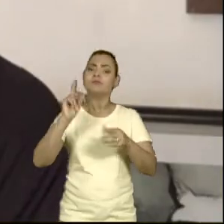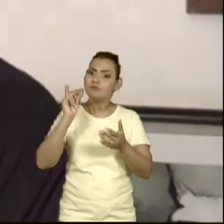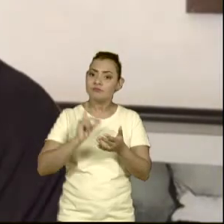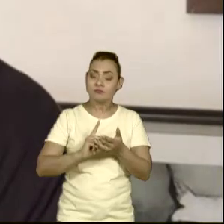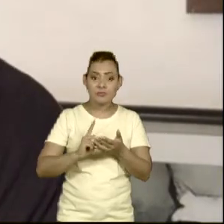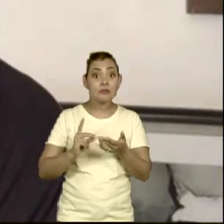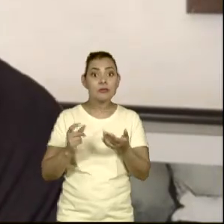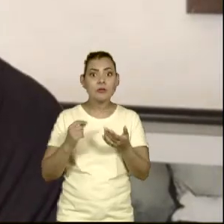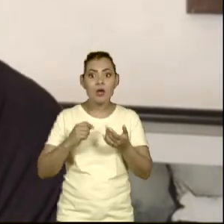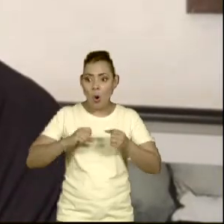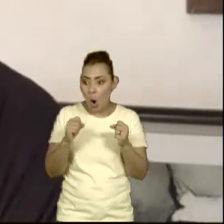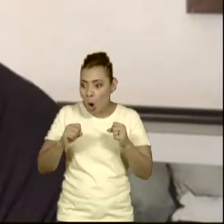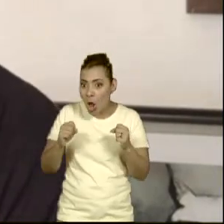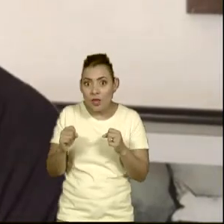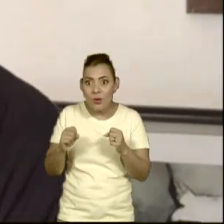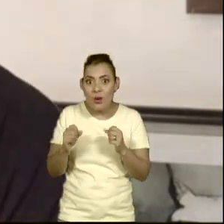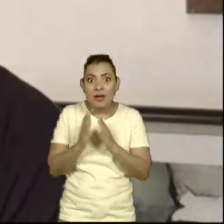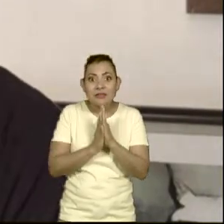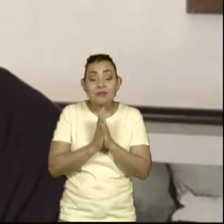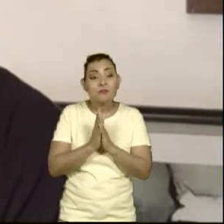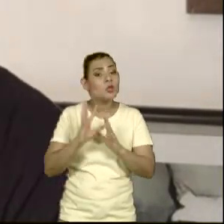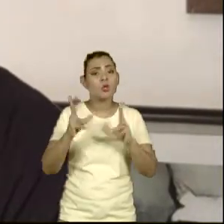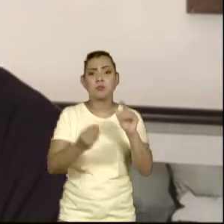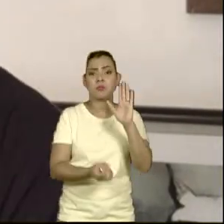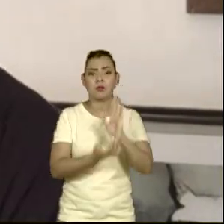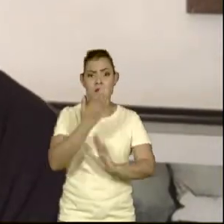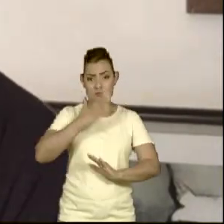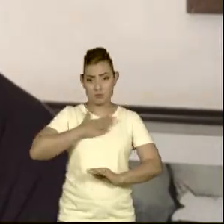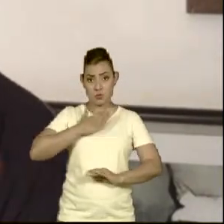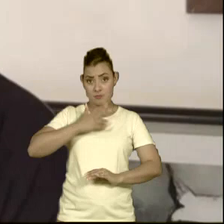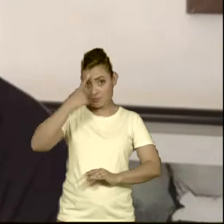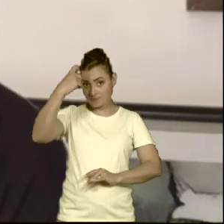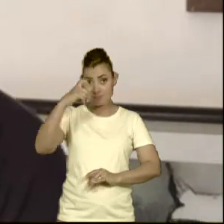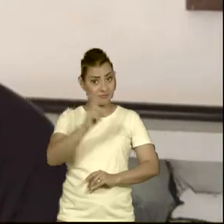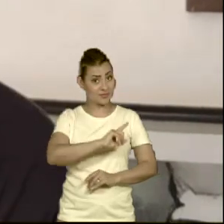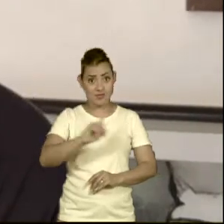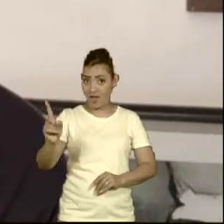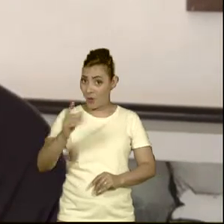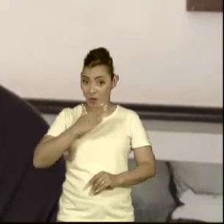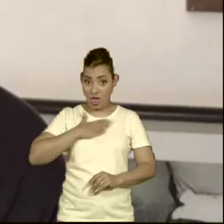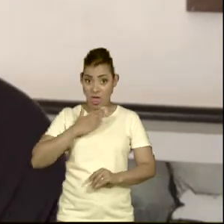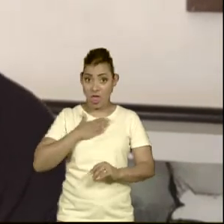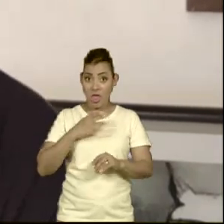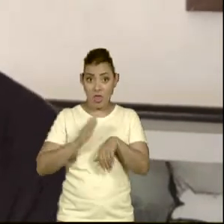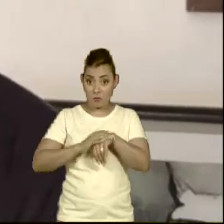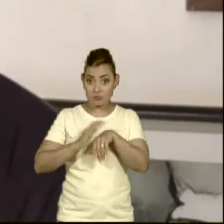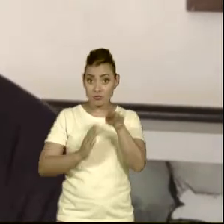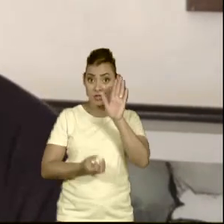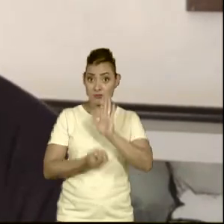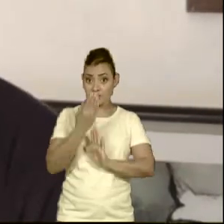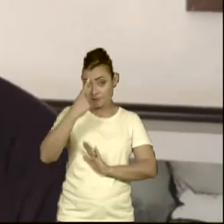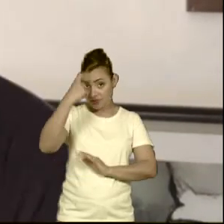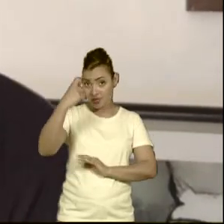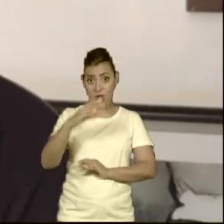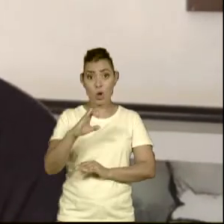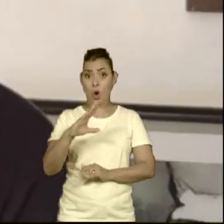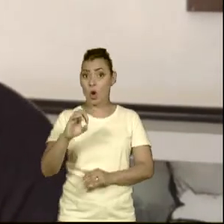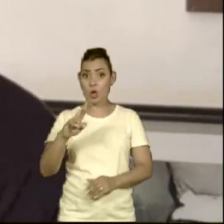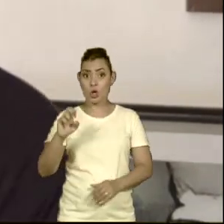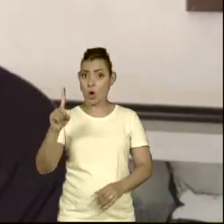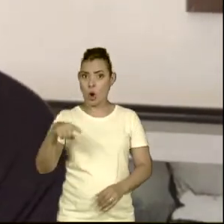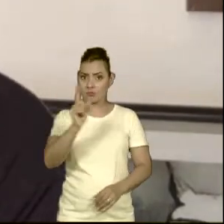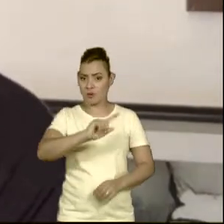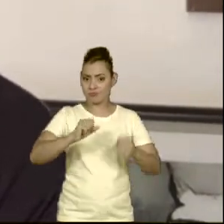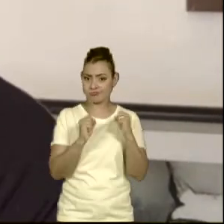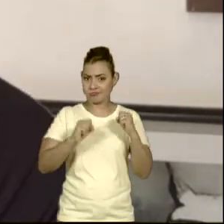de ser colocado no Cocoricó. Muita gente acha que o Cocó foi criado por mim. Não foi, gente. Não participei nem de perto da criação do Cocoricó. Eu fui